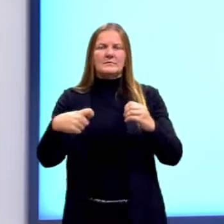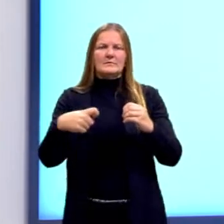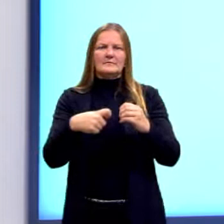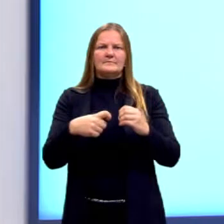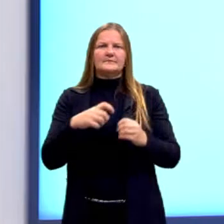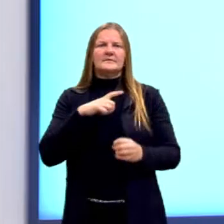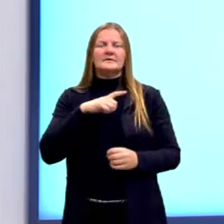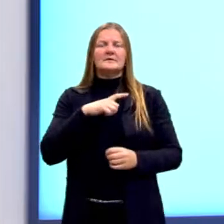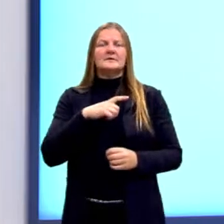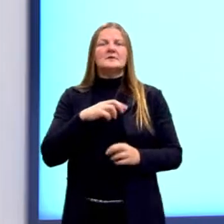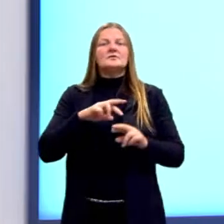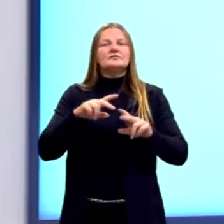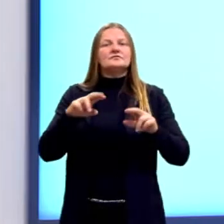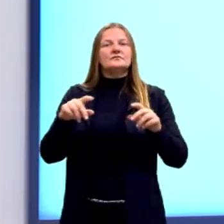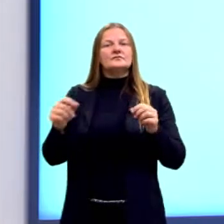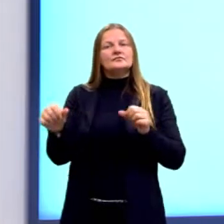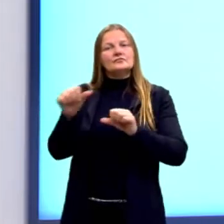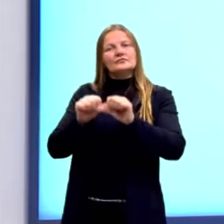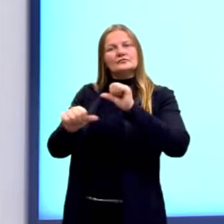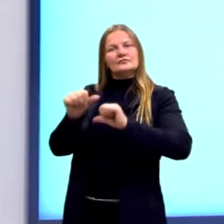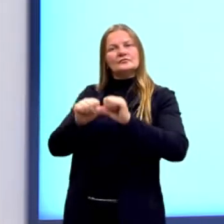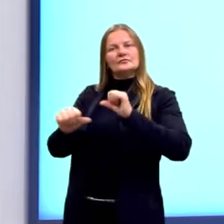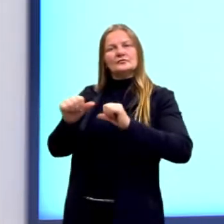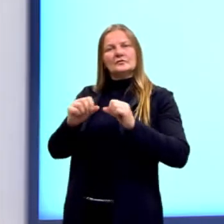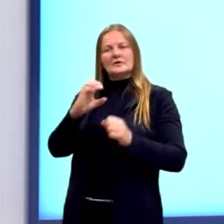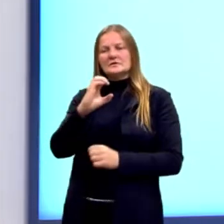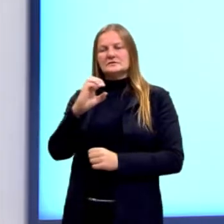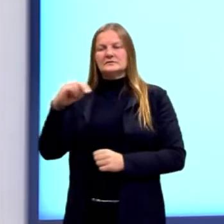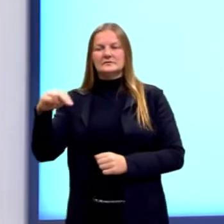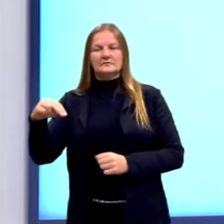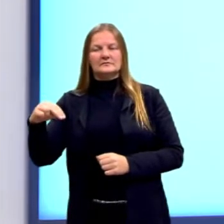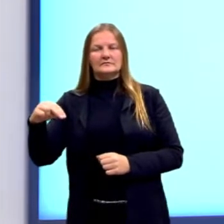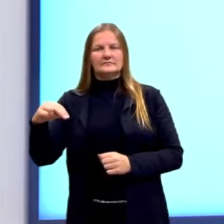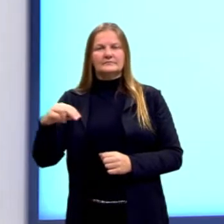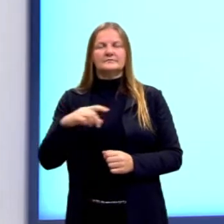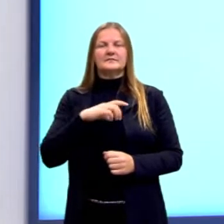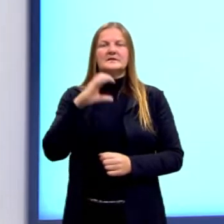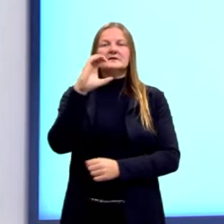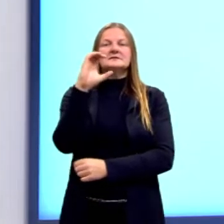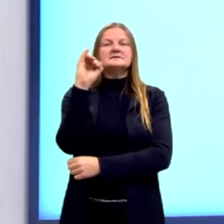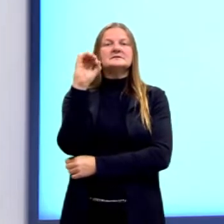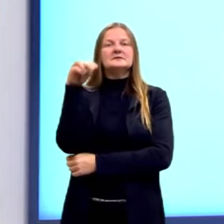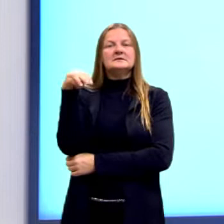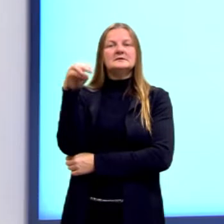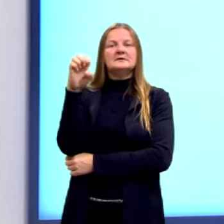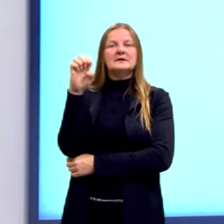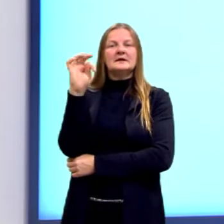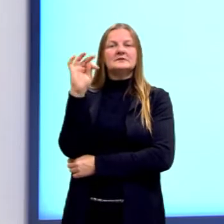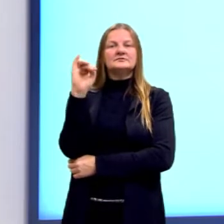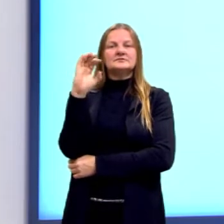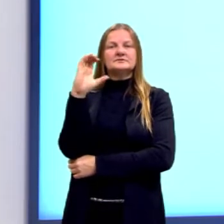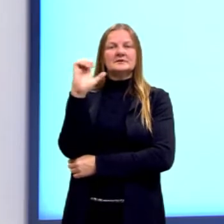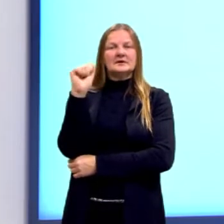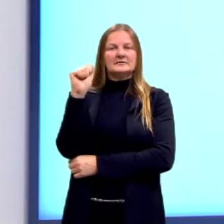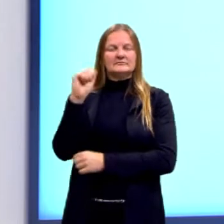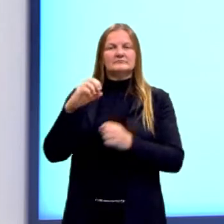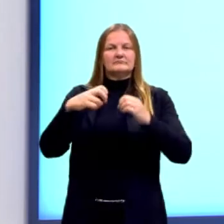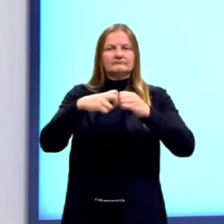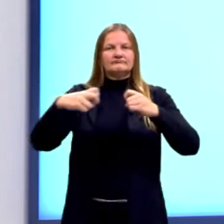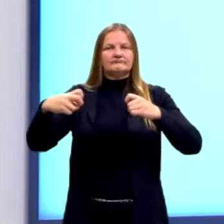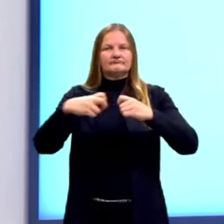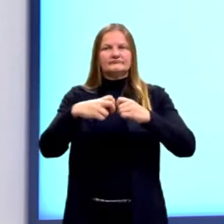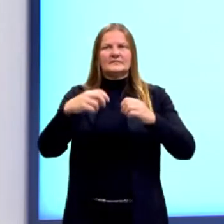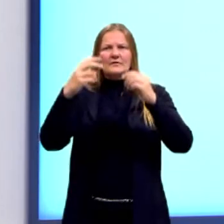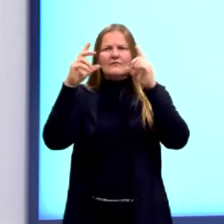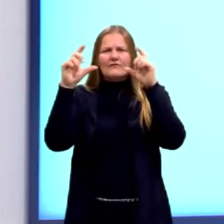elétrica vai sendo convertido então energia cinética isso aqui né que tá falando é justamente esse exemplo que a gente tem embaixo